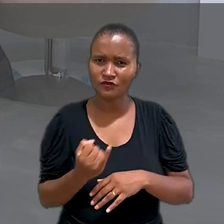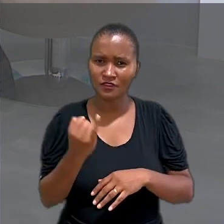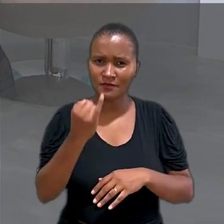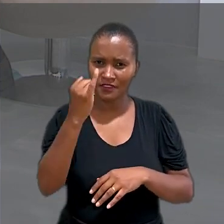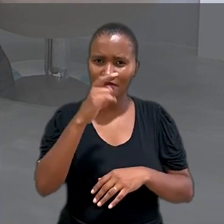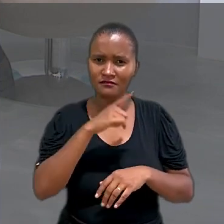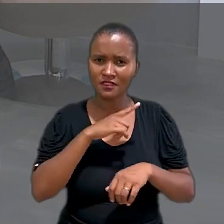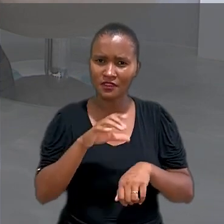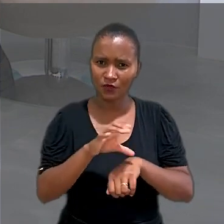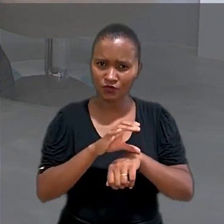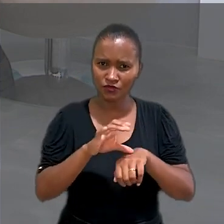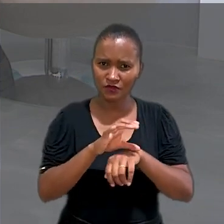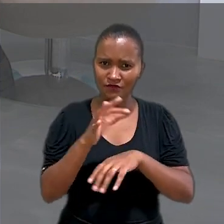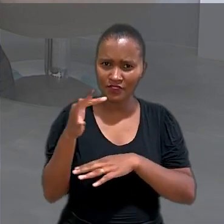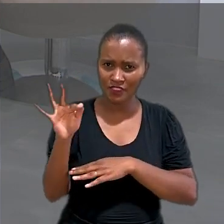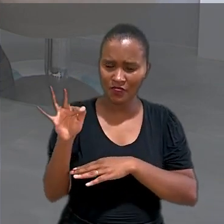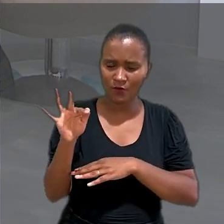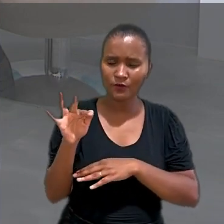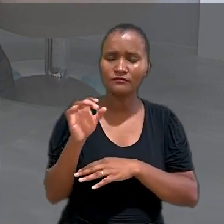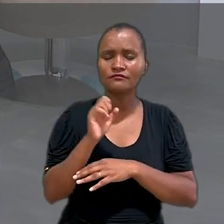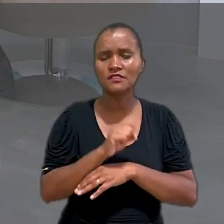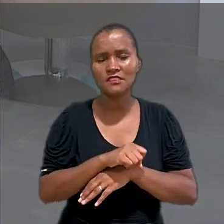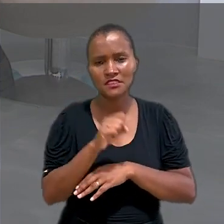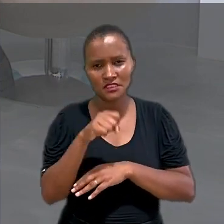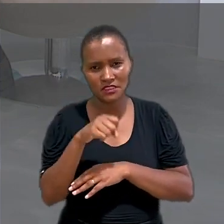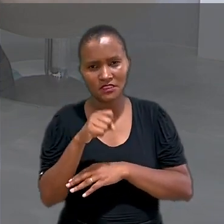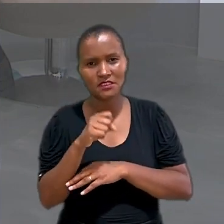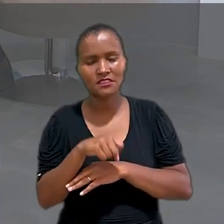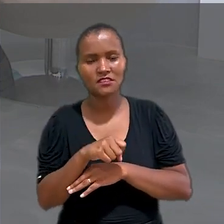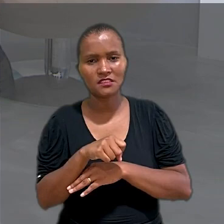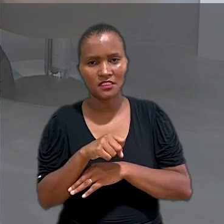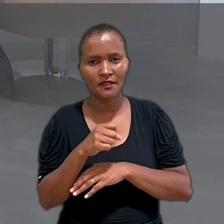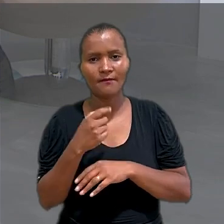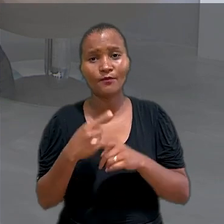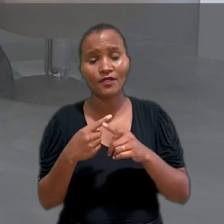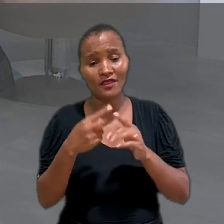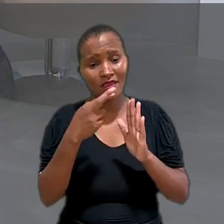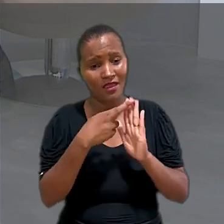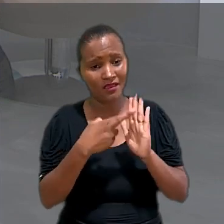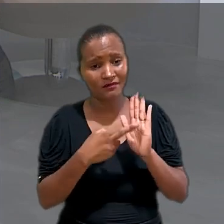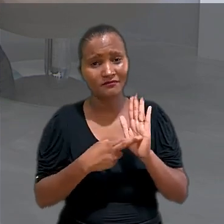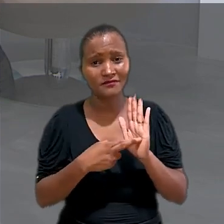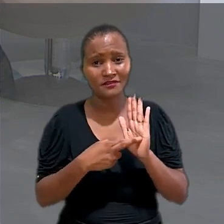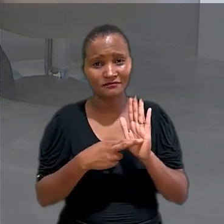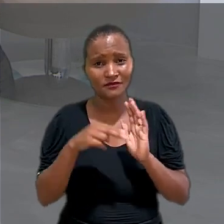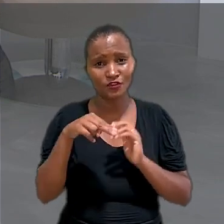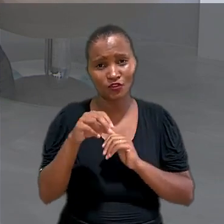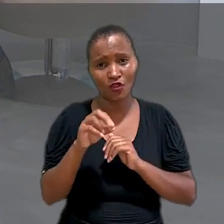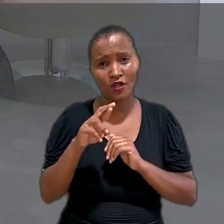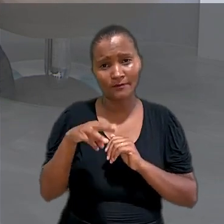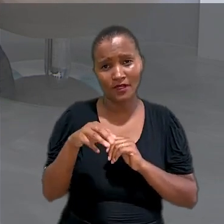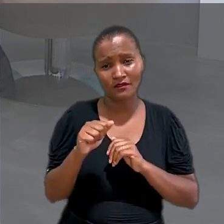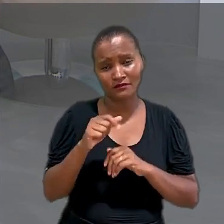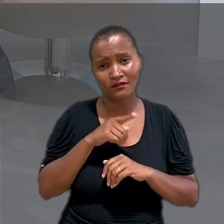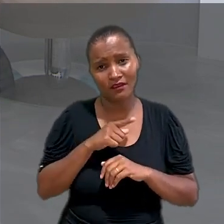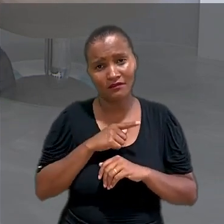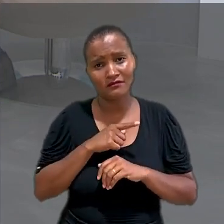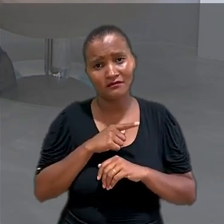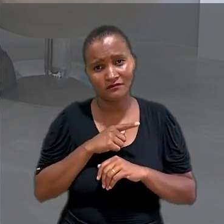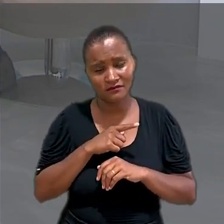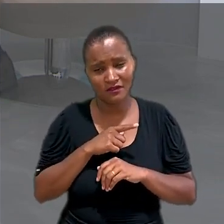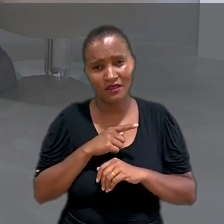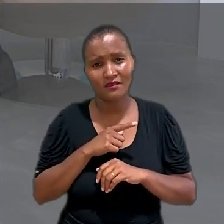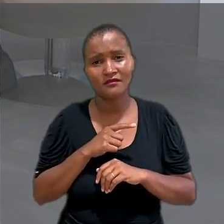e garantias fundamentais previstos na Constituição Federal. Sim, porque, na verdade, norma, Luana, nós temos. Se a gente partir,